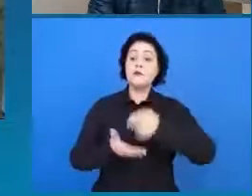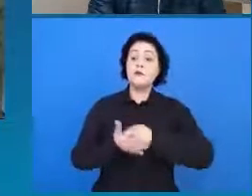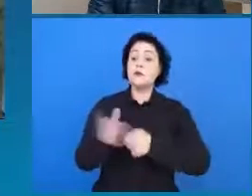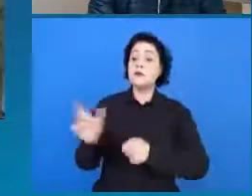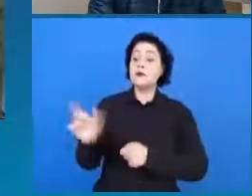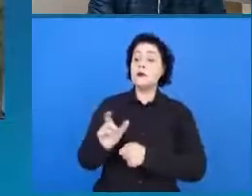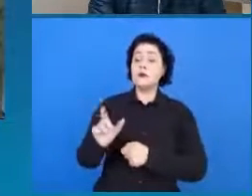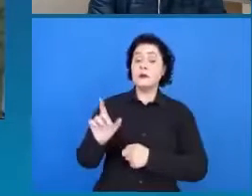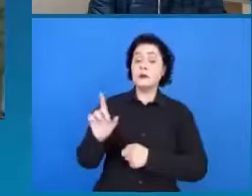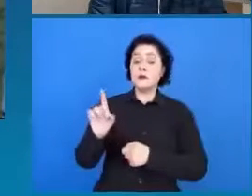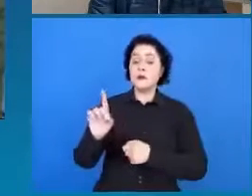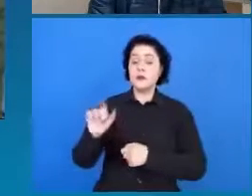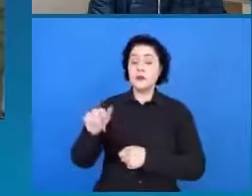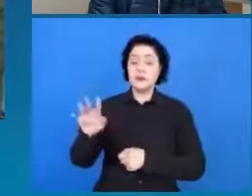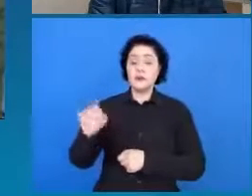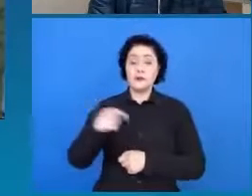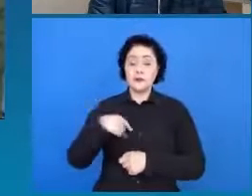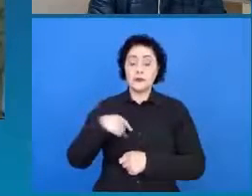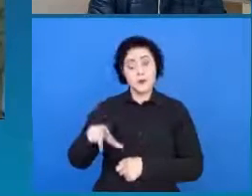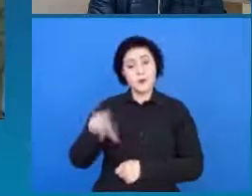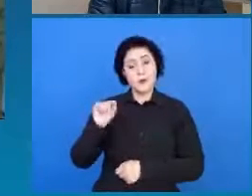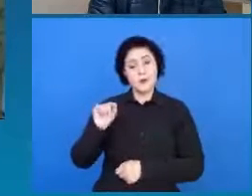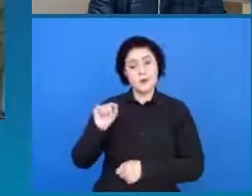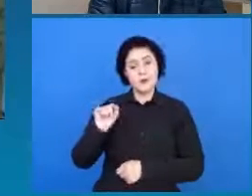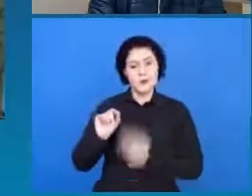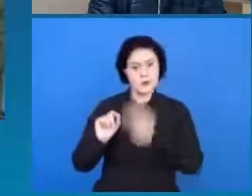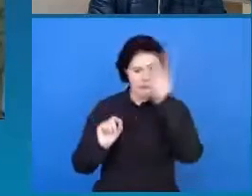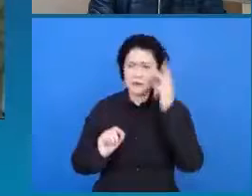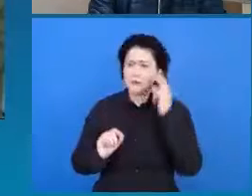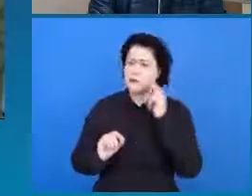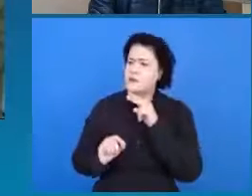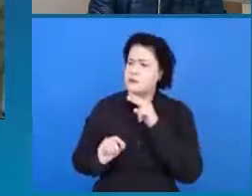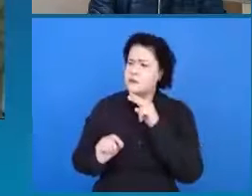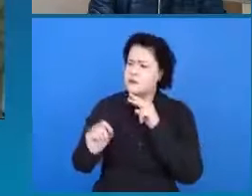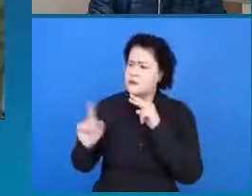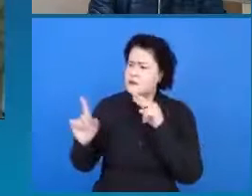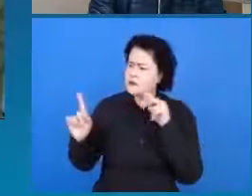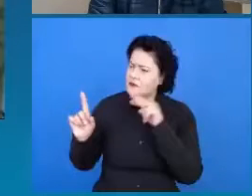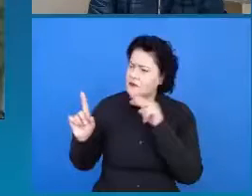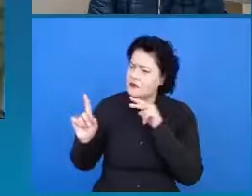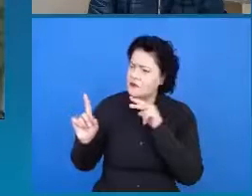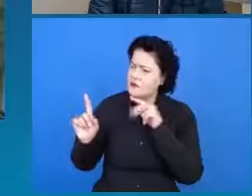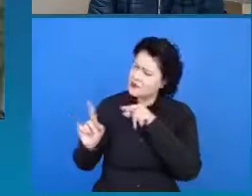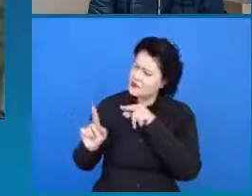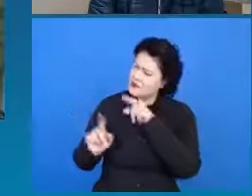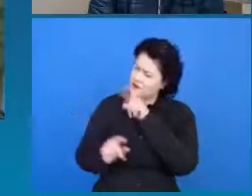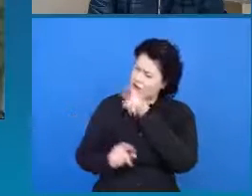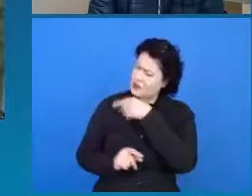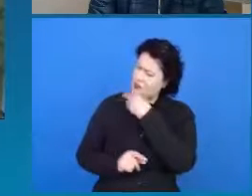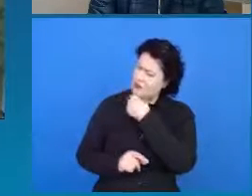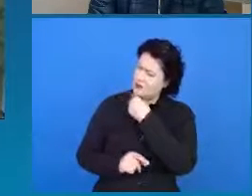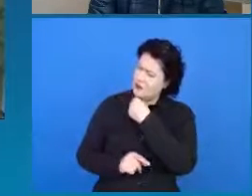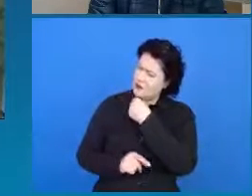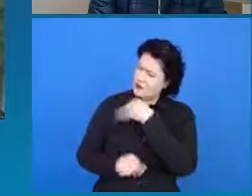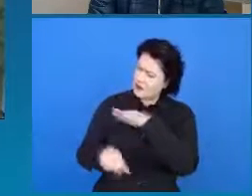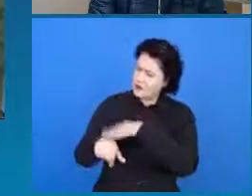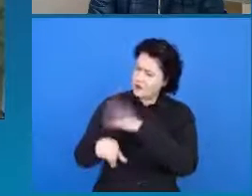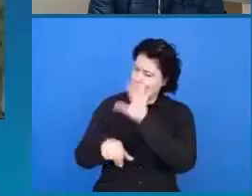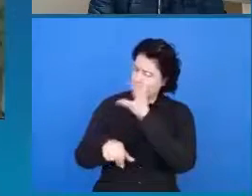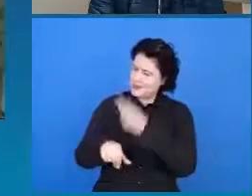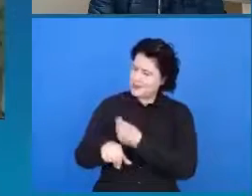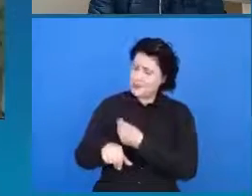com o cartão de débito porque eu prefiro a pessoa parou olhou para mim se o senhor não é o homem do Momento Espírita